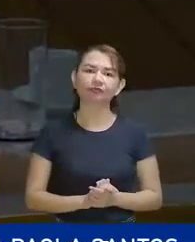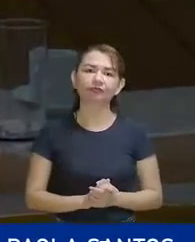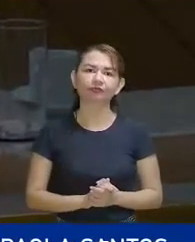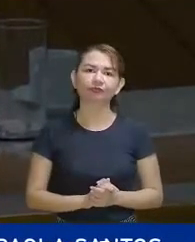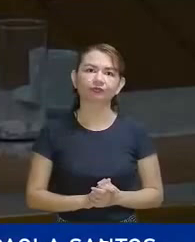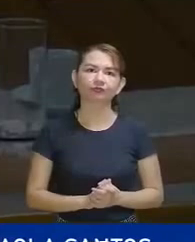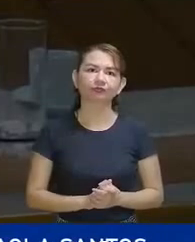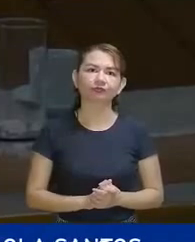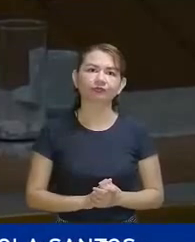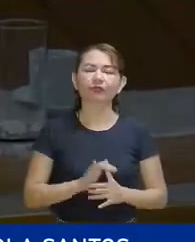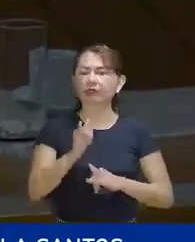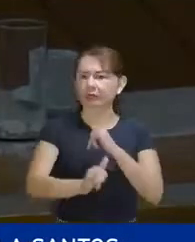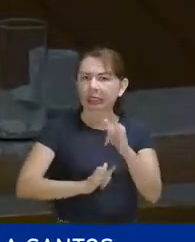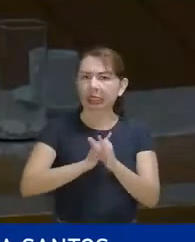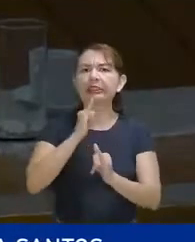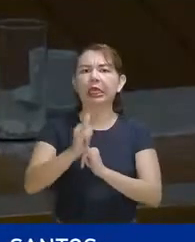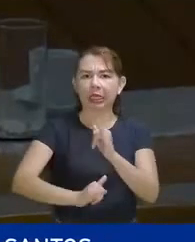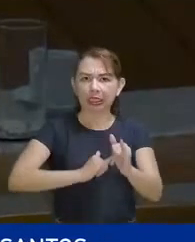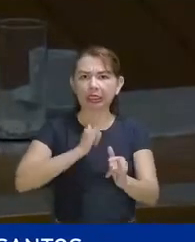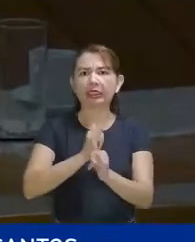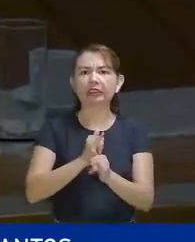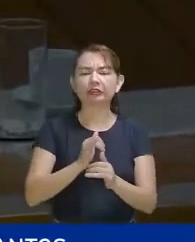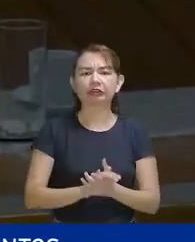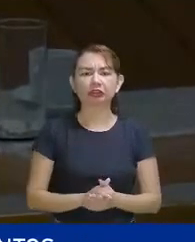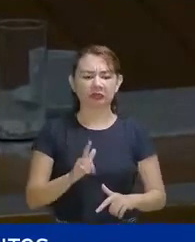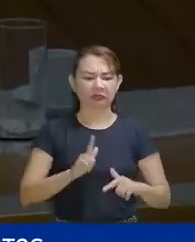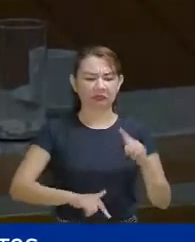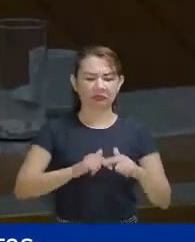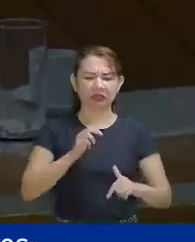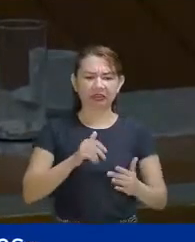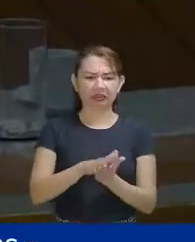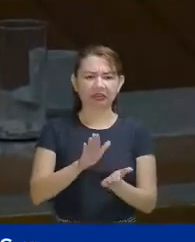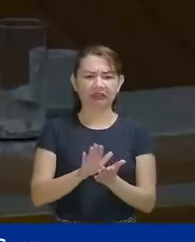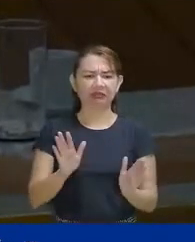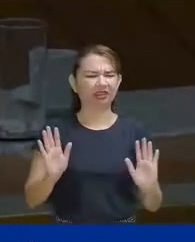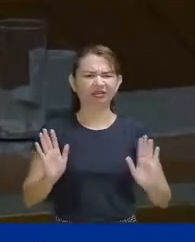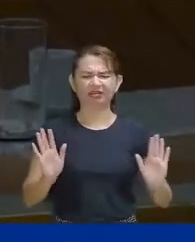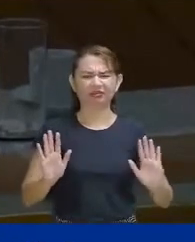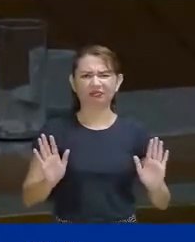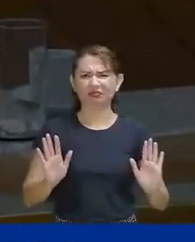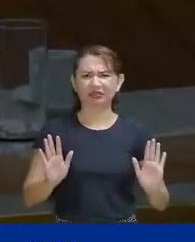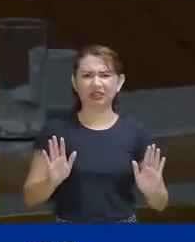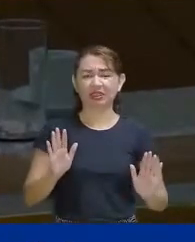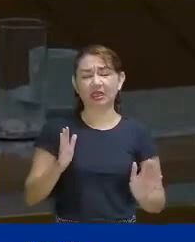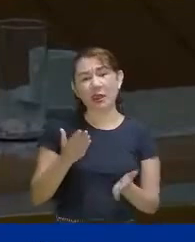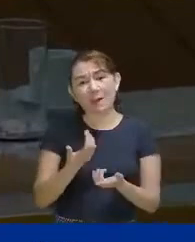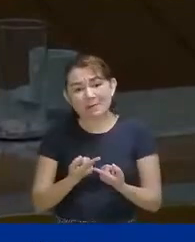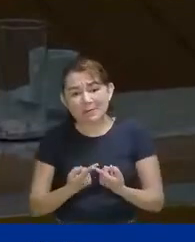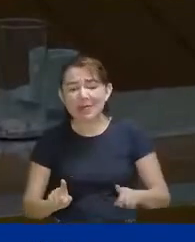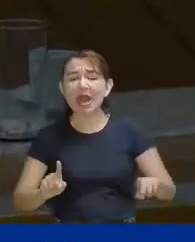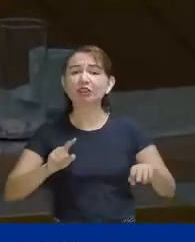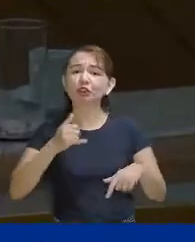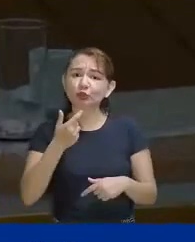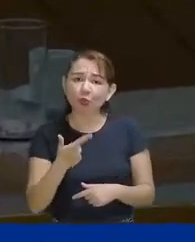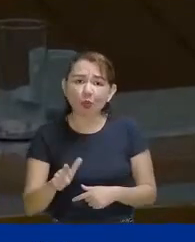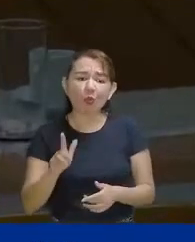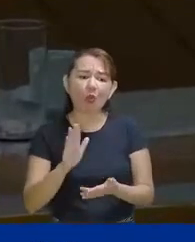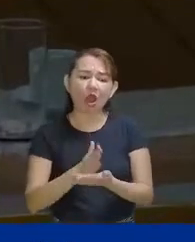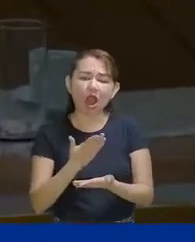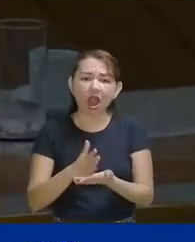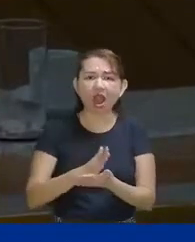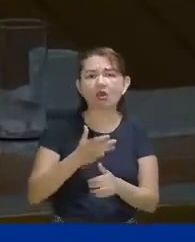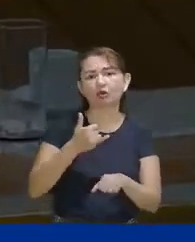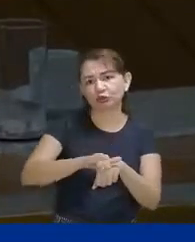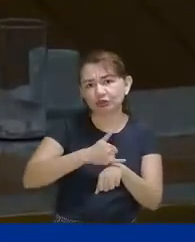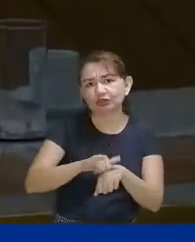tudo pela internet, nem utiliza mais esse material de santinho. Mas se o candidato, ele na estratégia dele, diz, não, no Amapá,